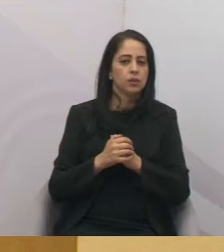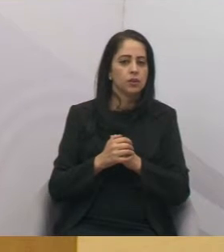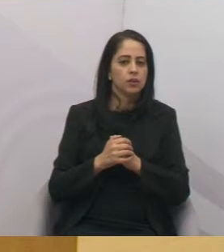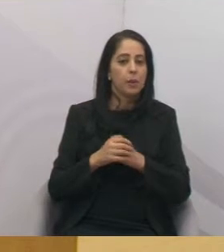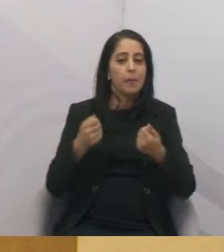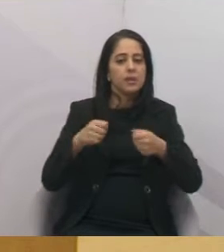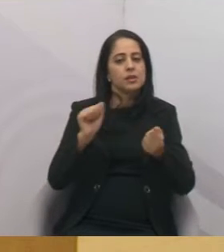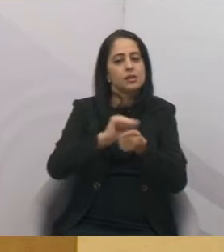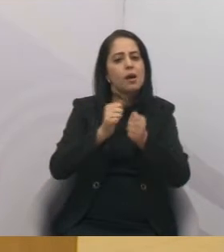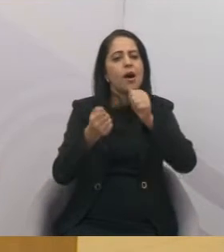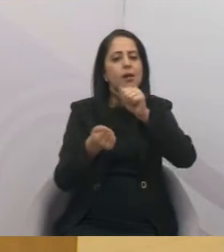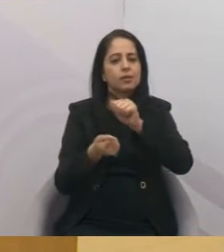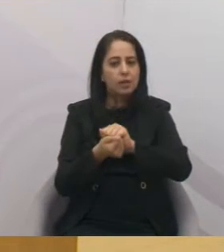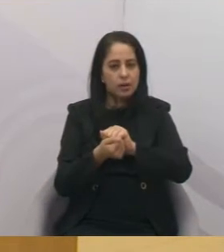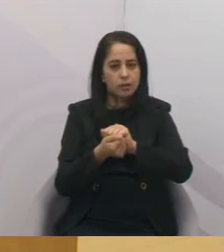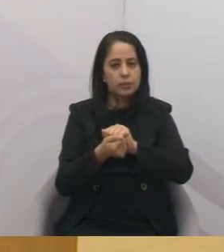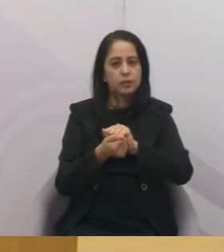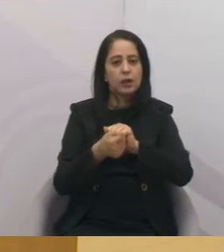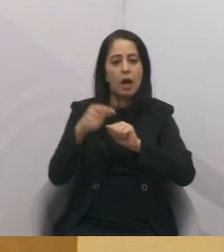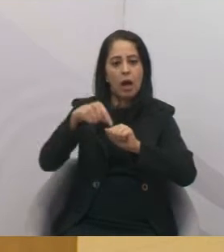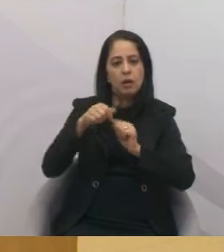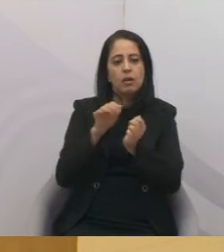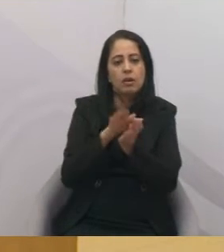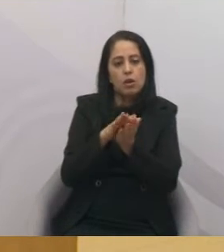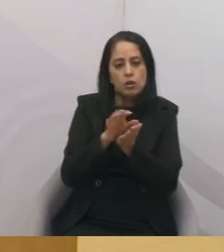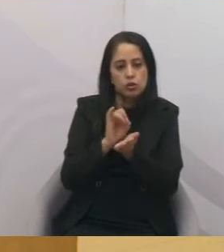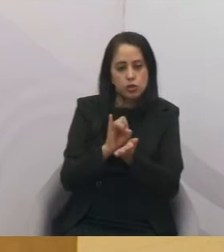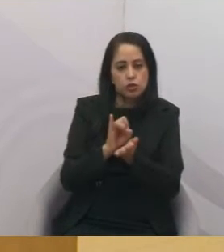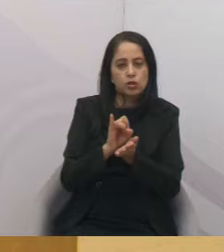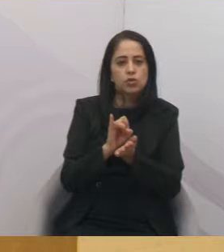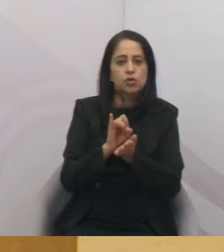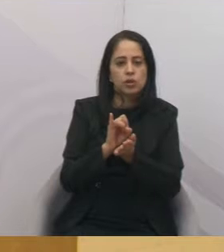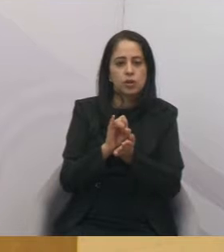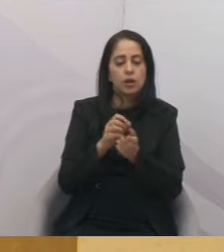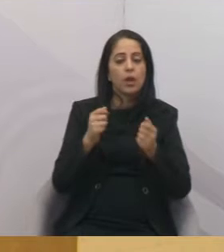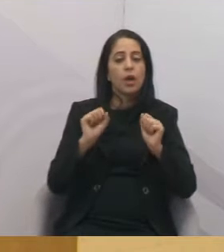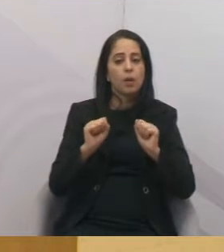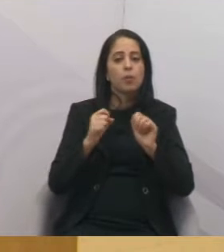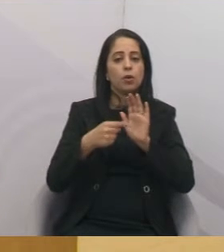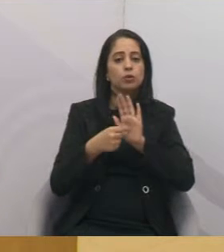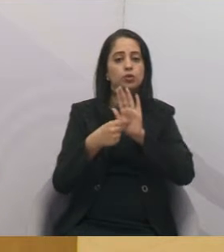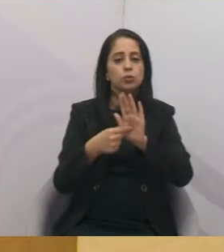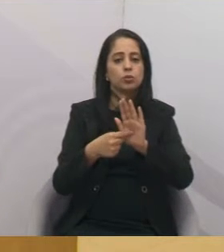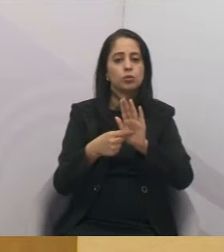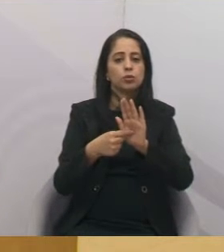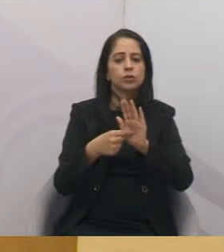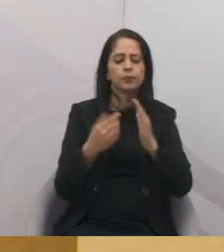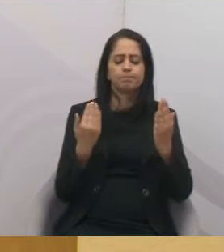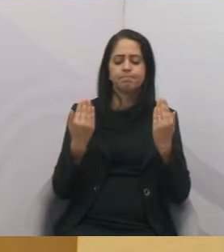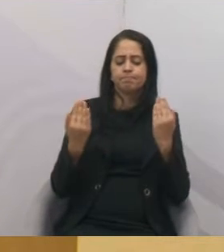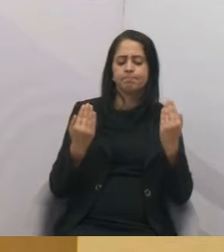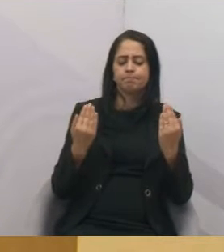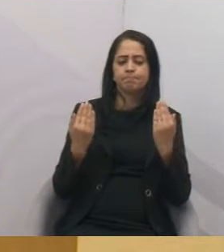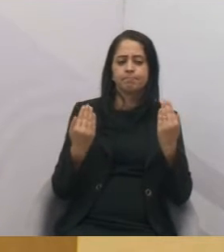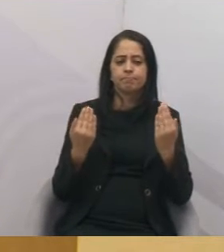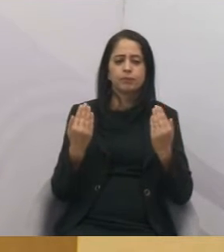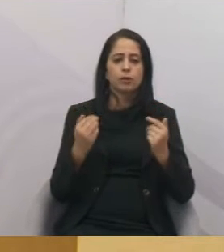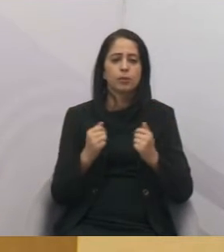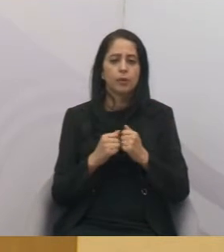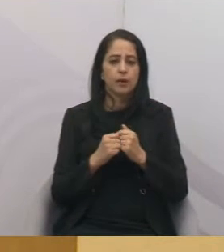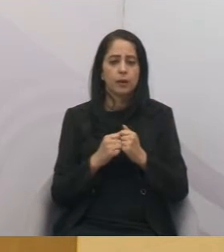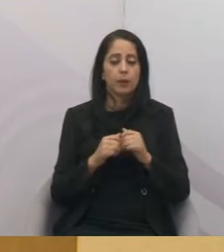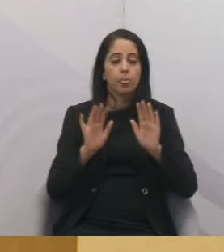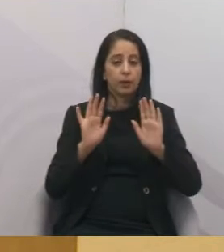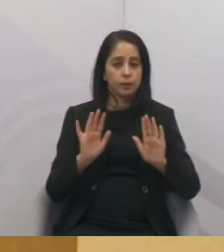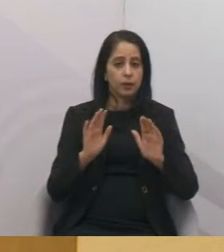adequações para ampliação no município, que pode ser demonstrado de forma comparativa no quadro anexo.